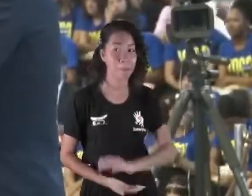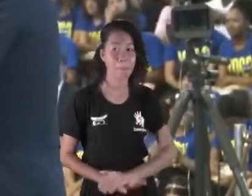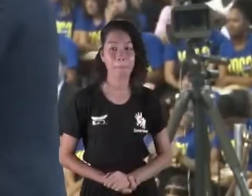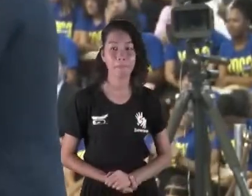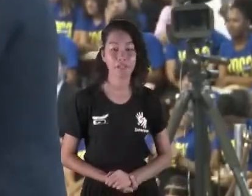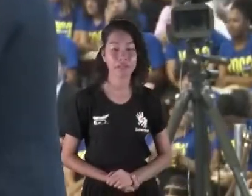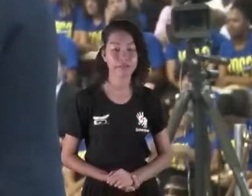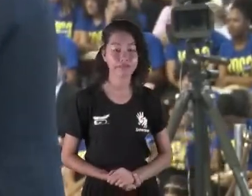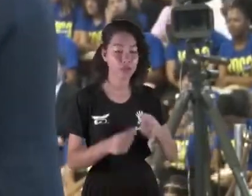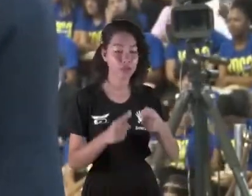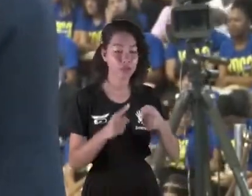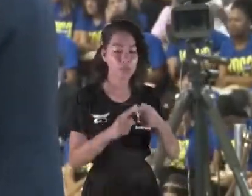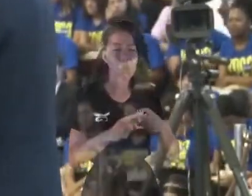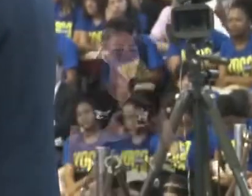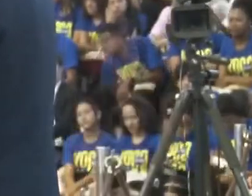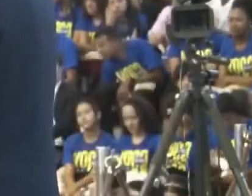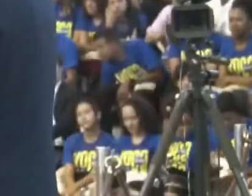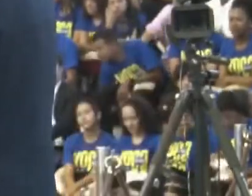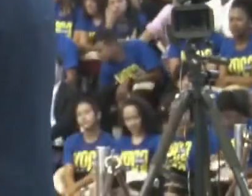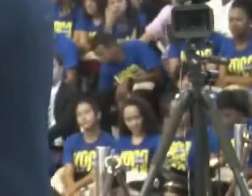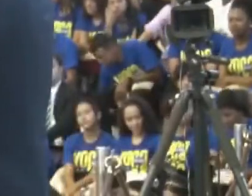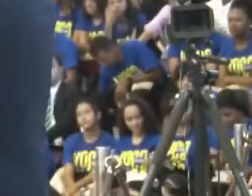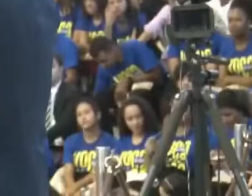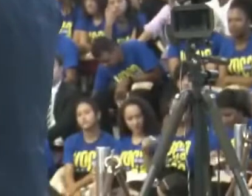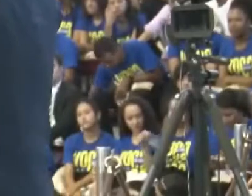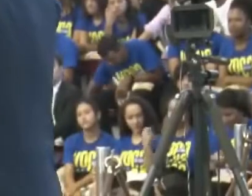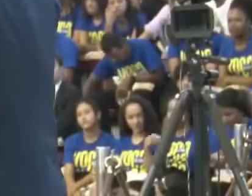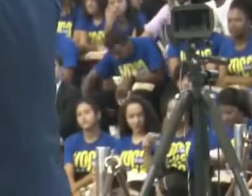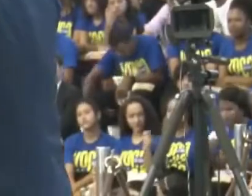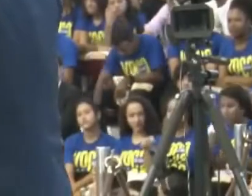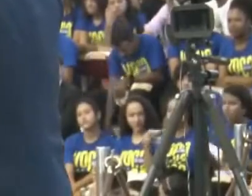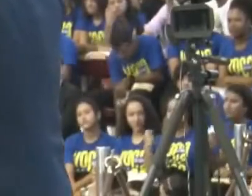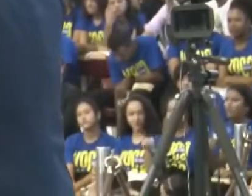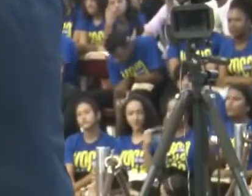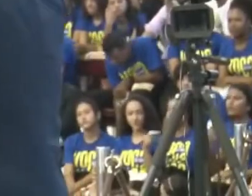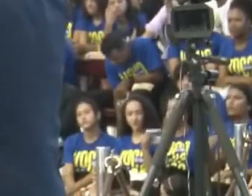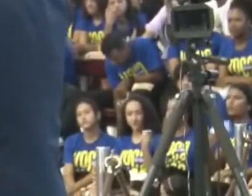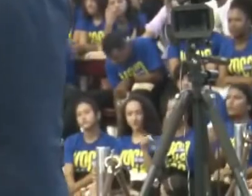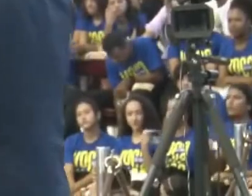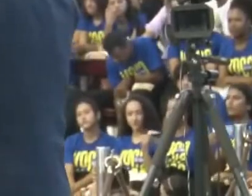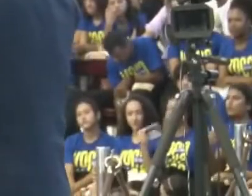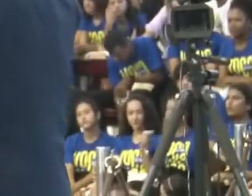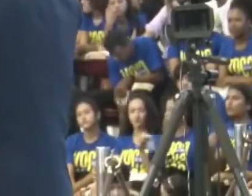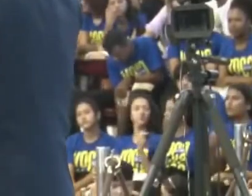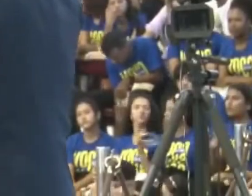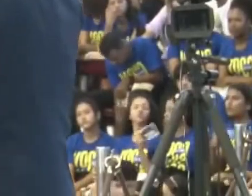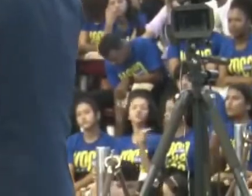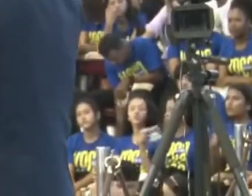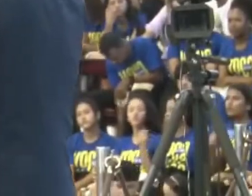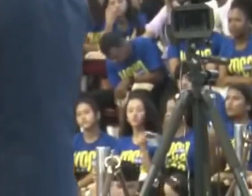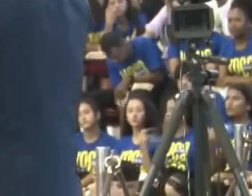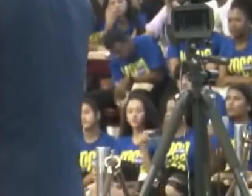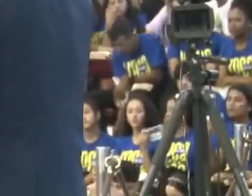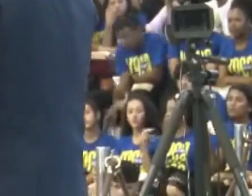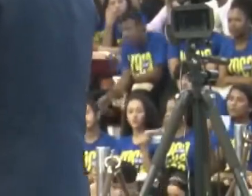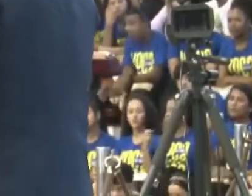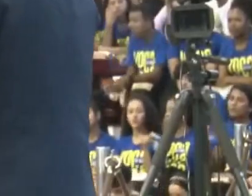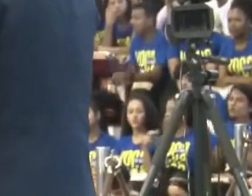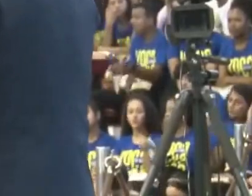e onde Deus o vocacionou. Quando e